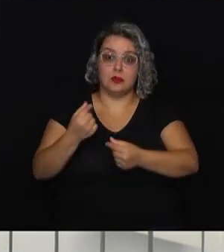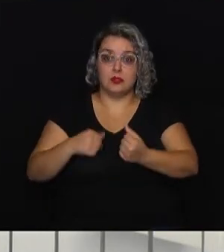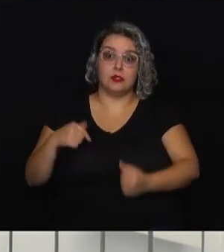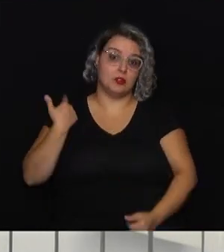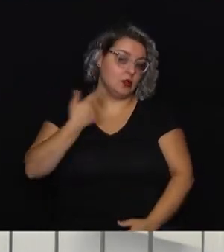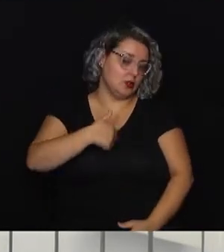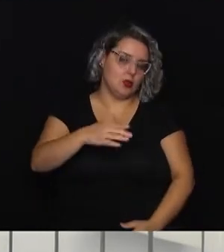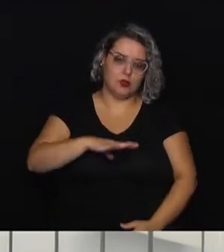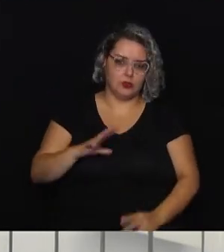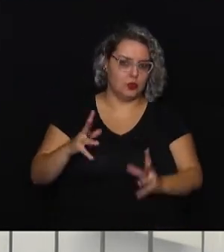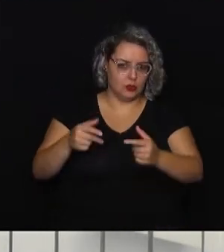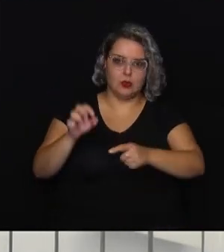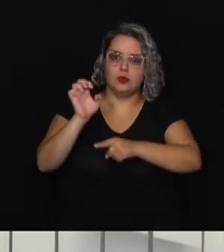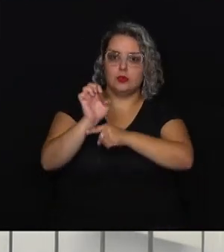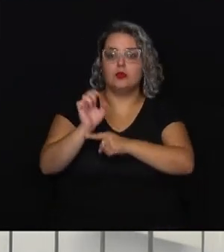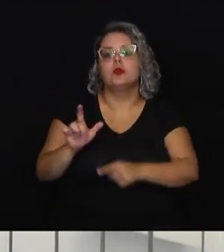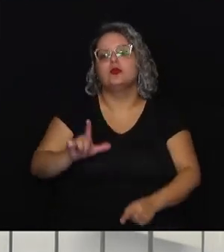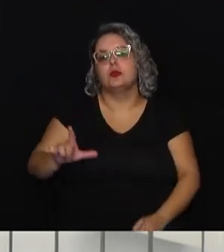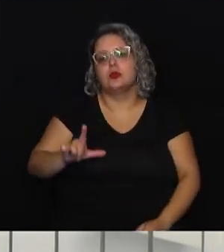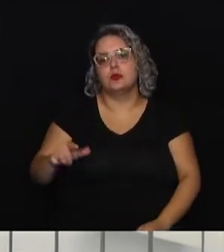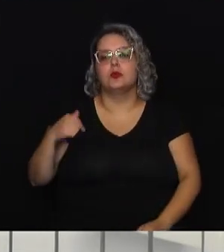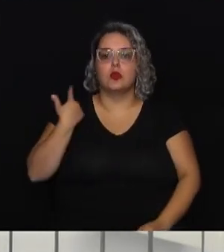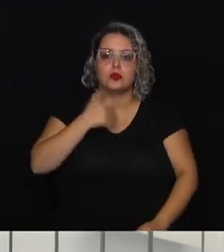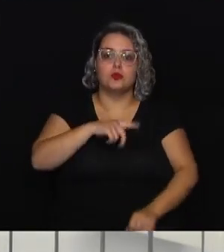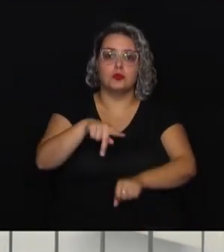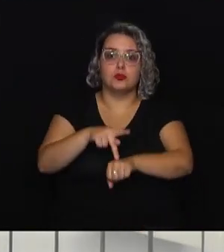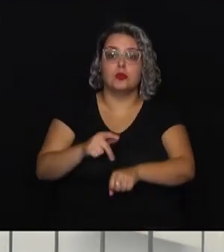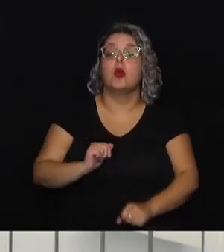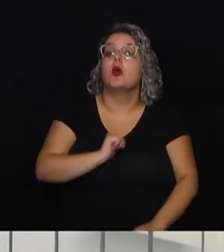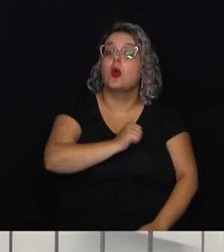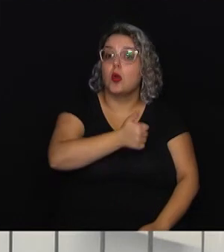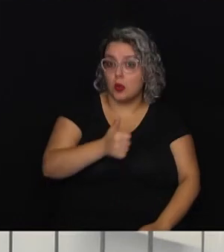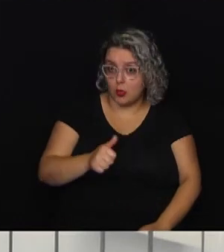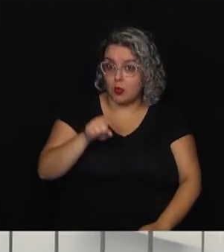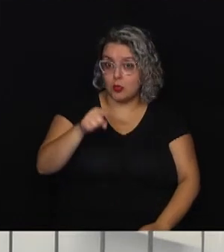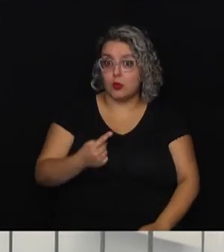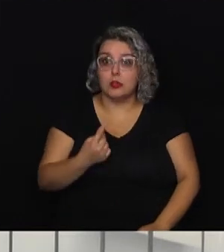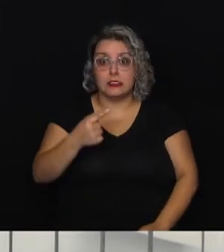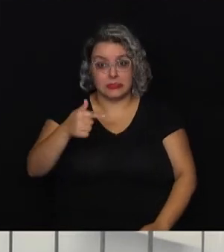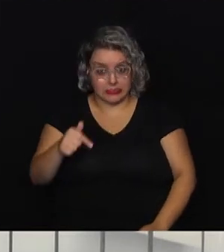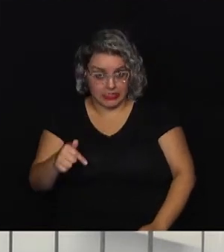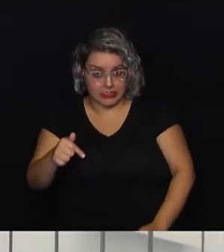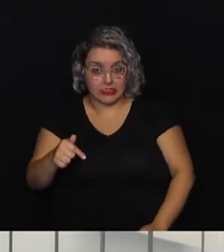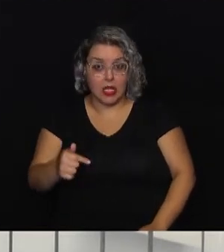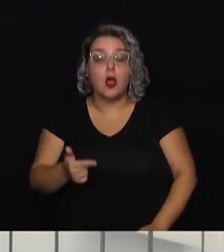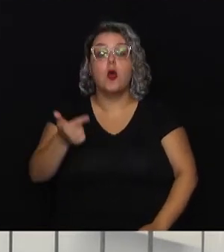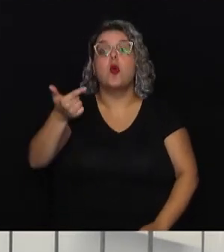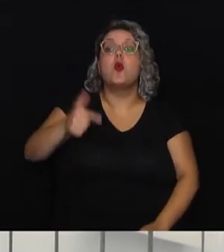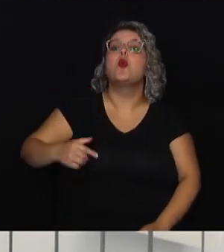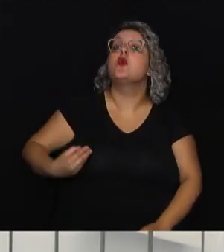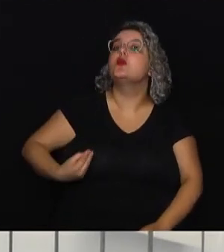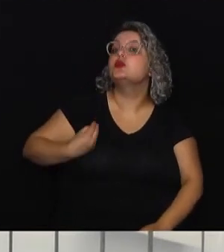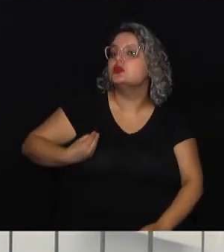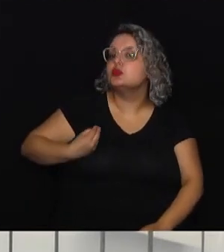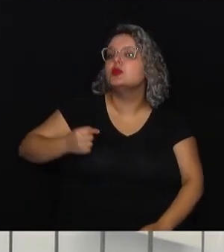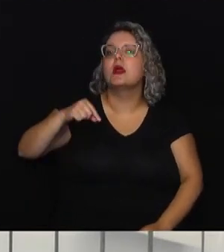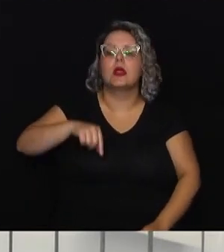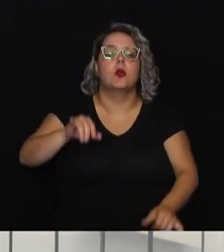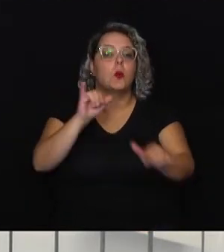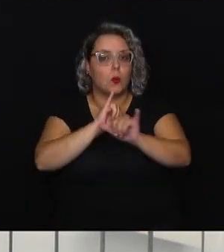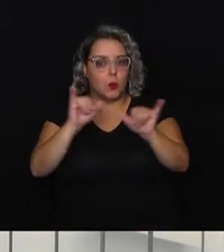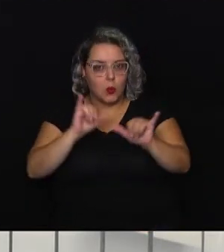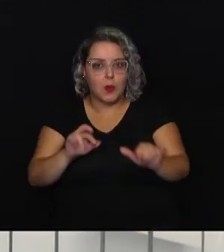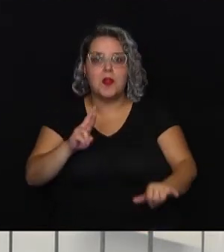cidade, todo o estado e, claro, do nosso país. 11 horas mais 17 minutos, a gente segue ao vivo aqui com as notícias